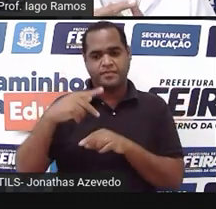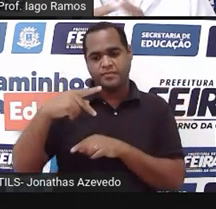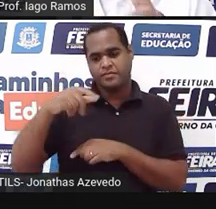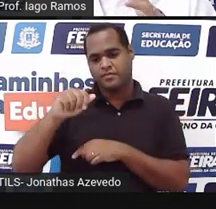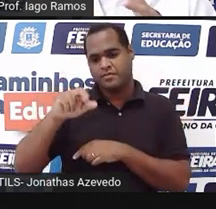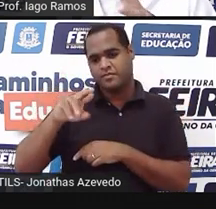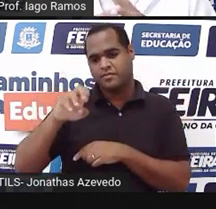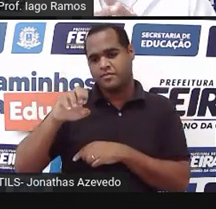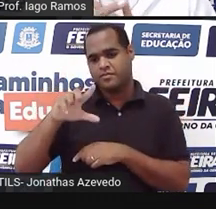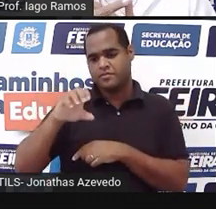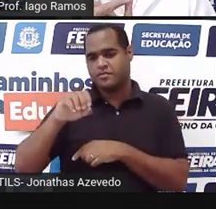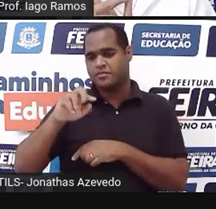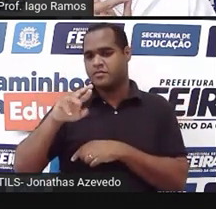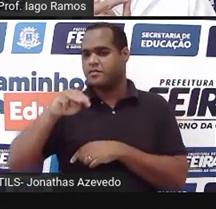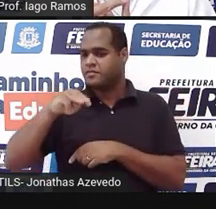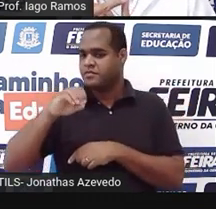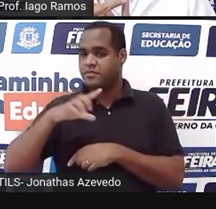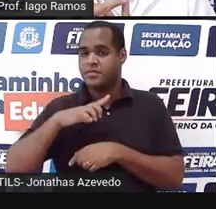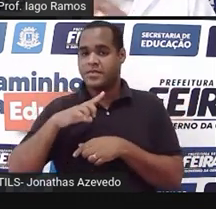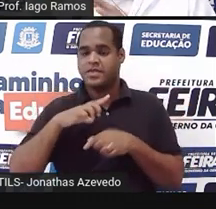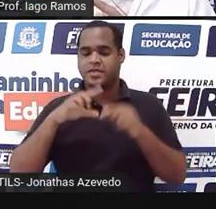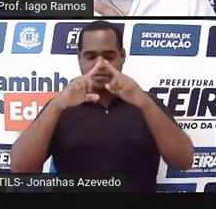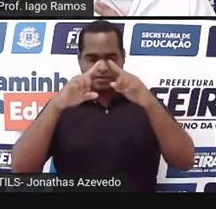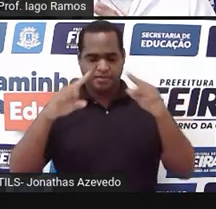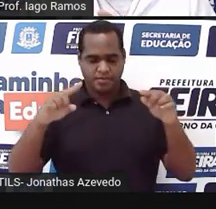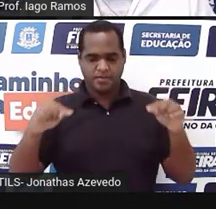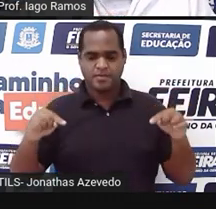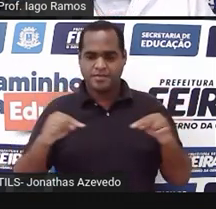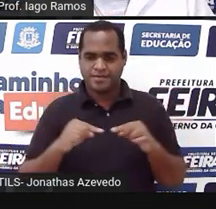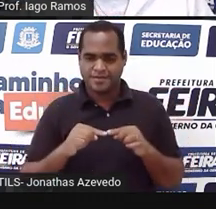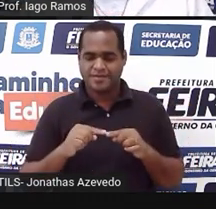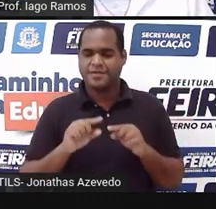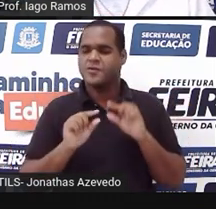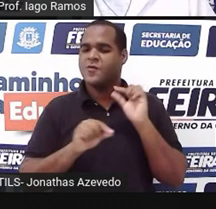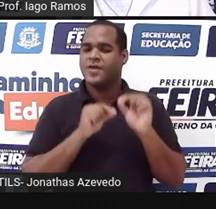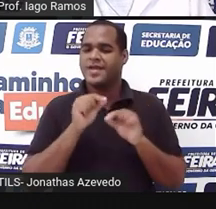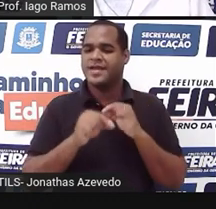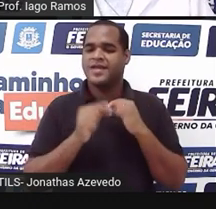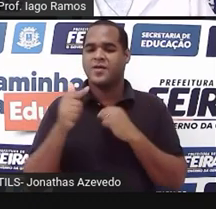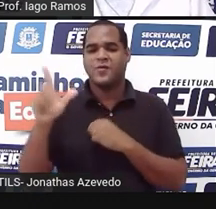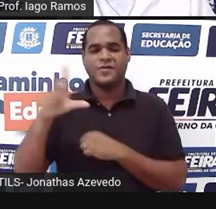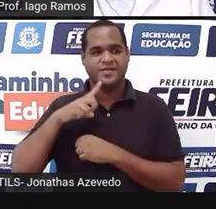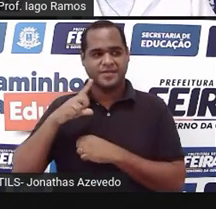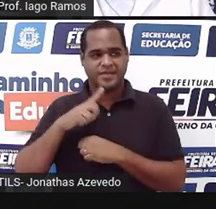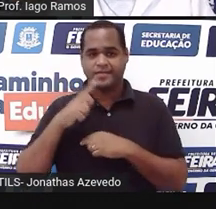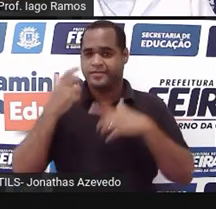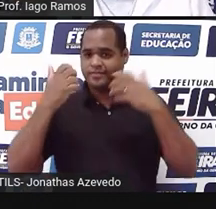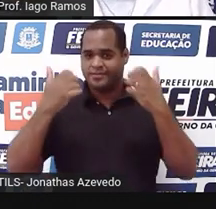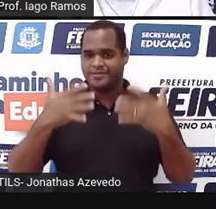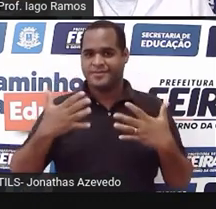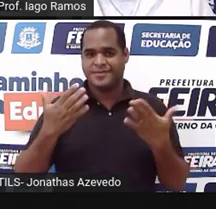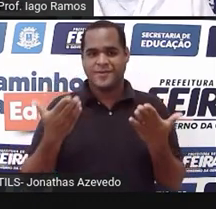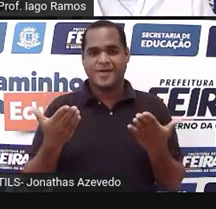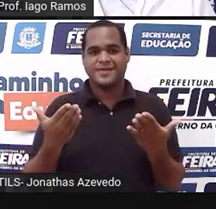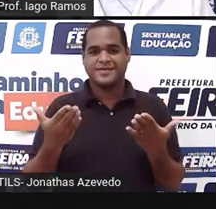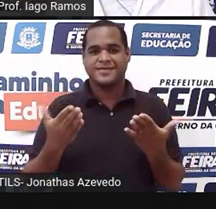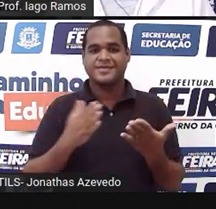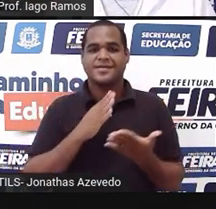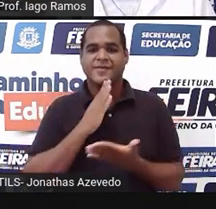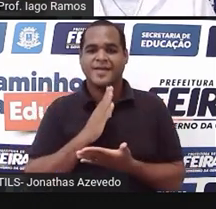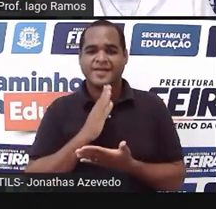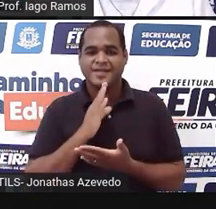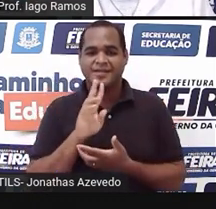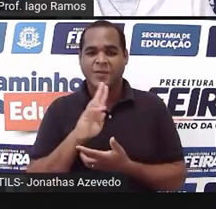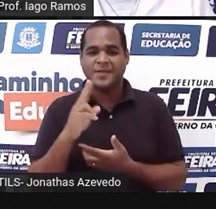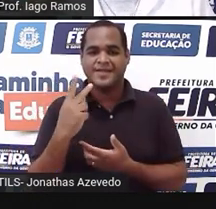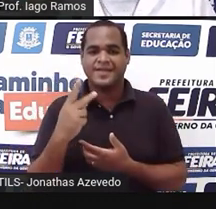paralelogramos e losangos tão Qual é esse outro quadrilátero aqui ó como é o